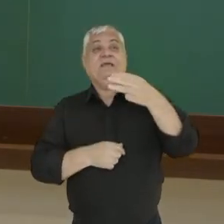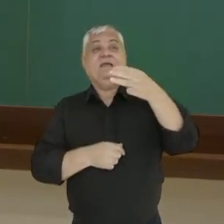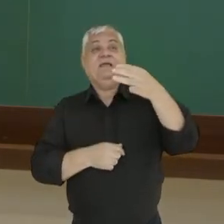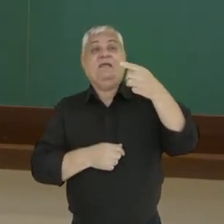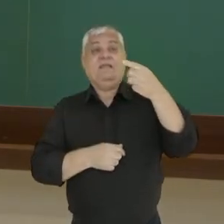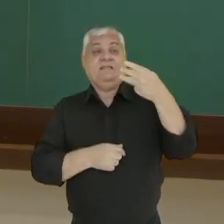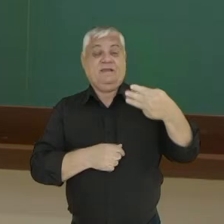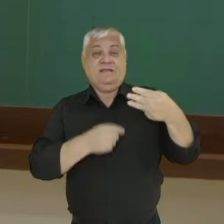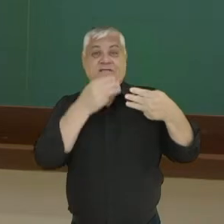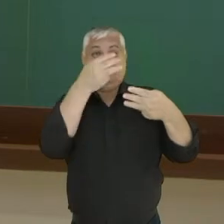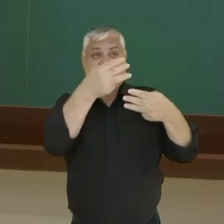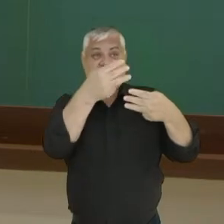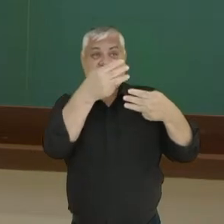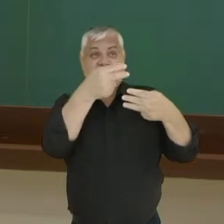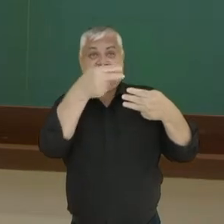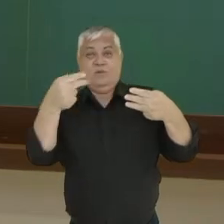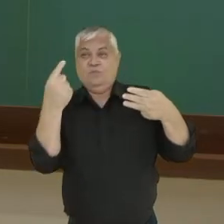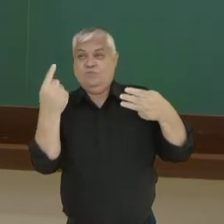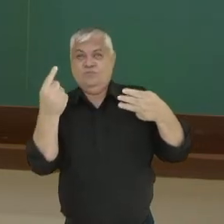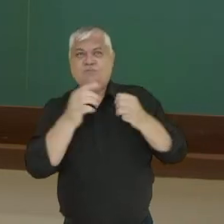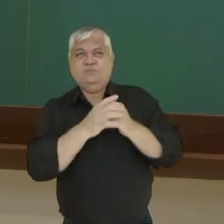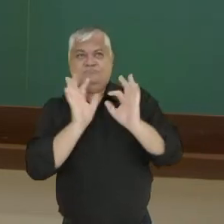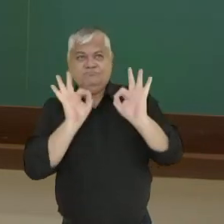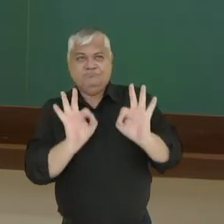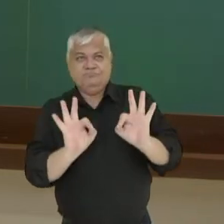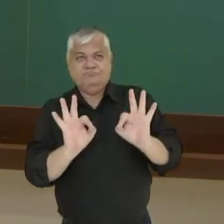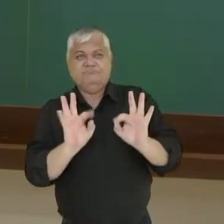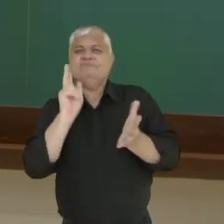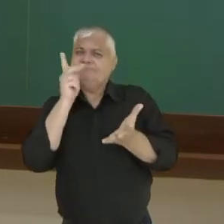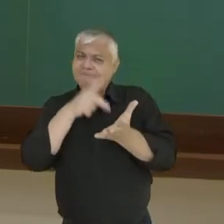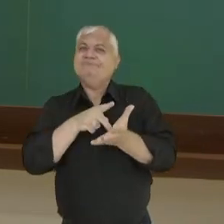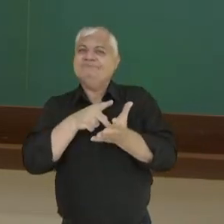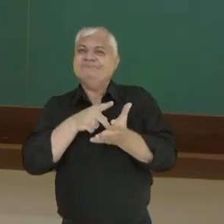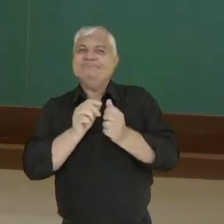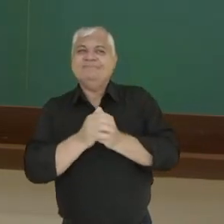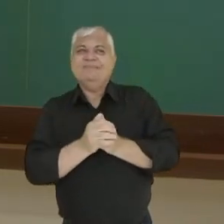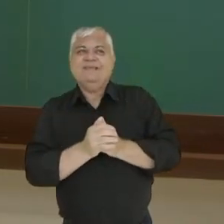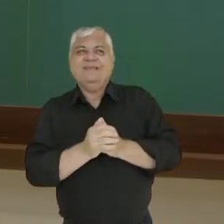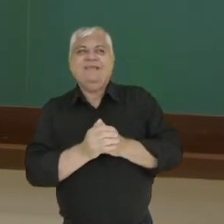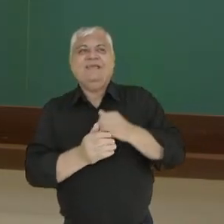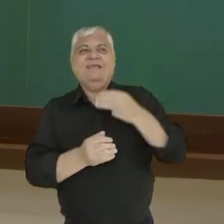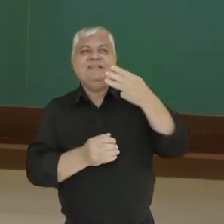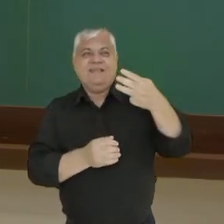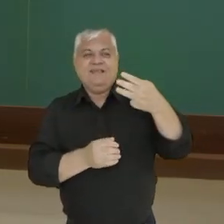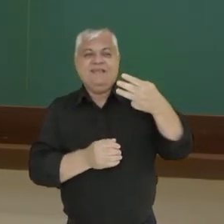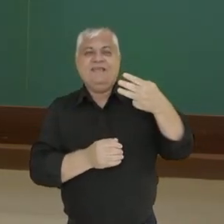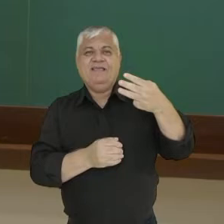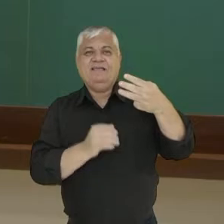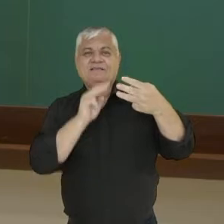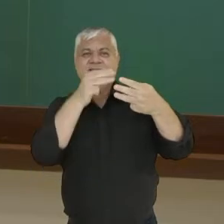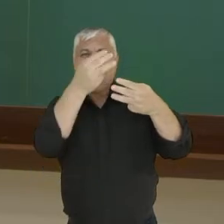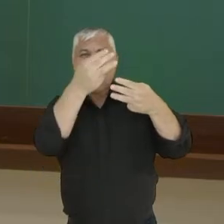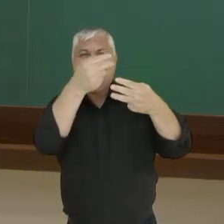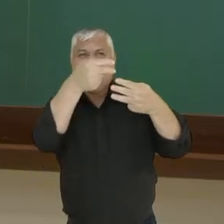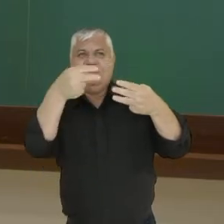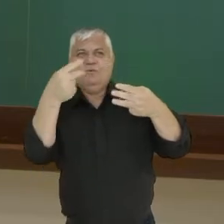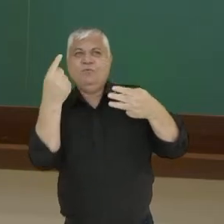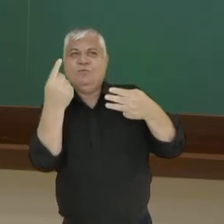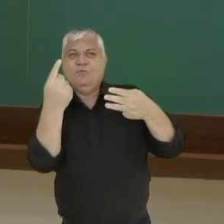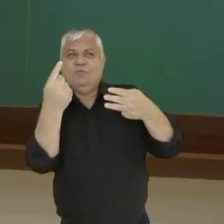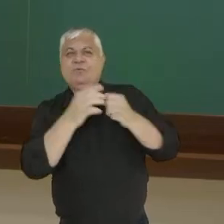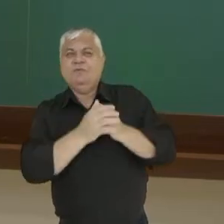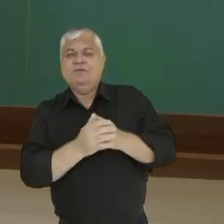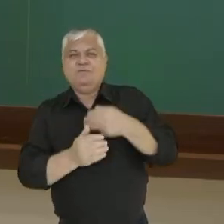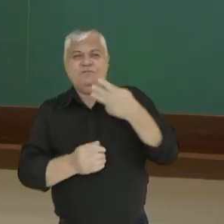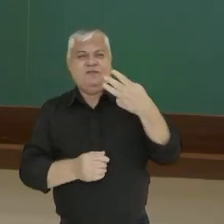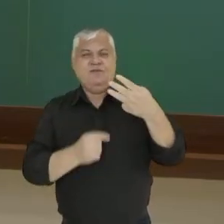na base 3 é igual a 1. Confere, pessoal? Sim. Olha, 3 elevado a 1. 3 elevado